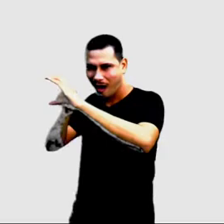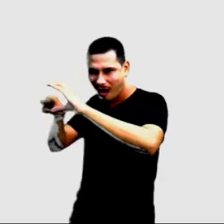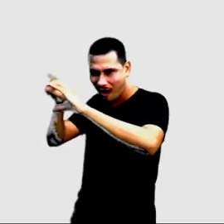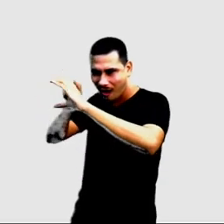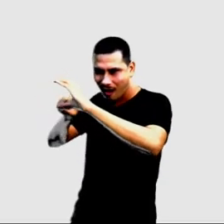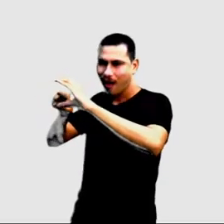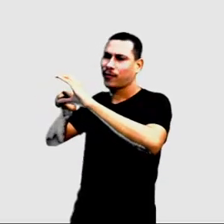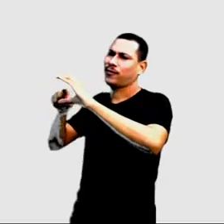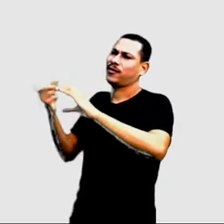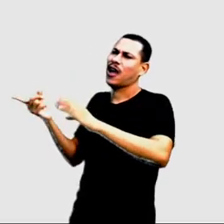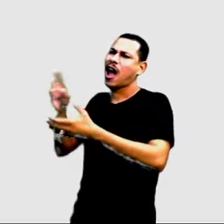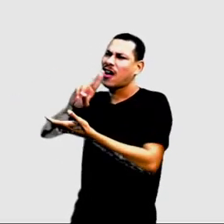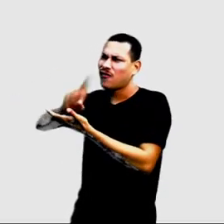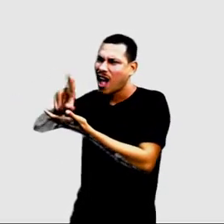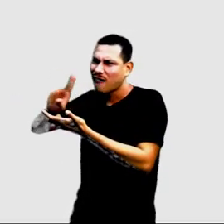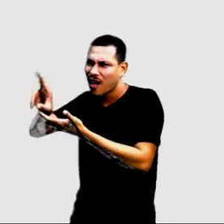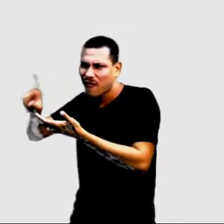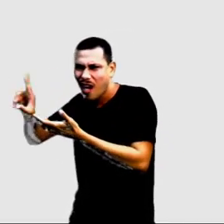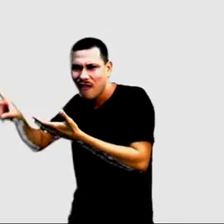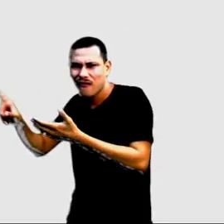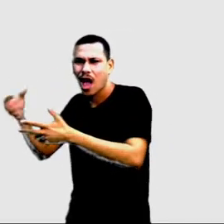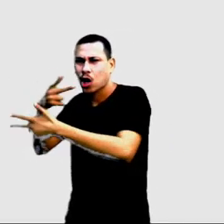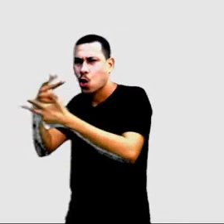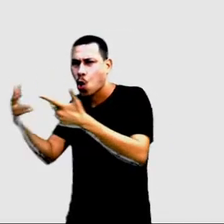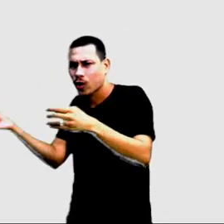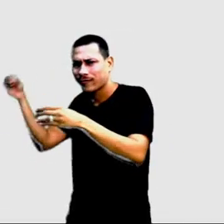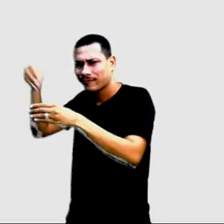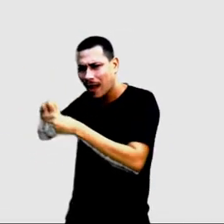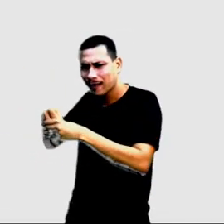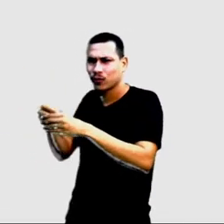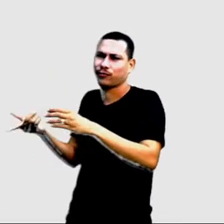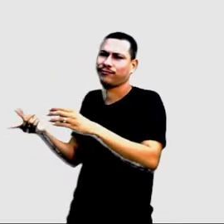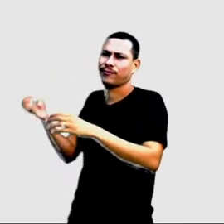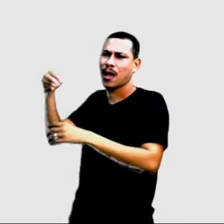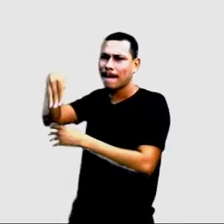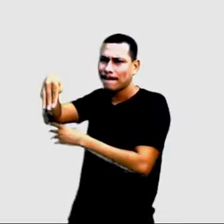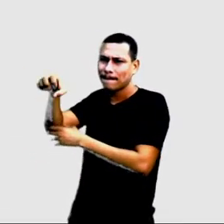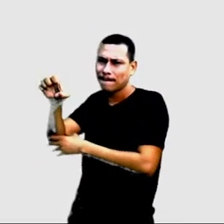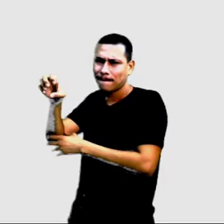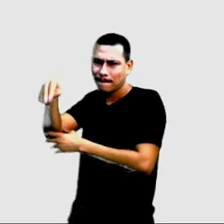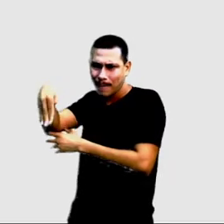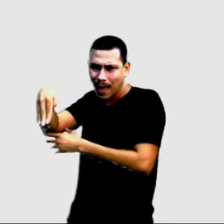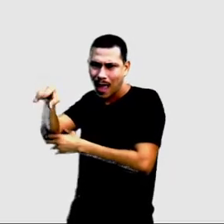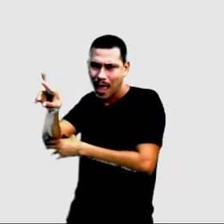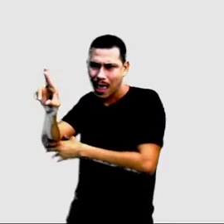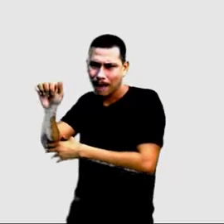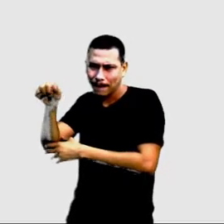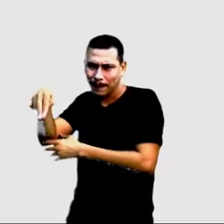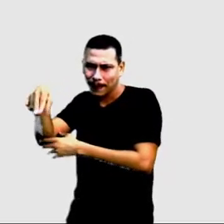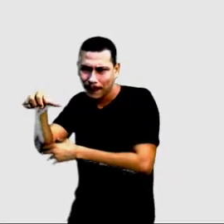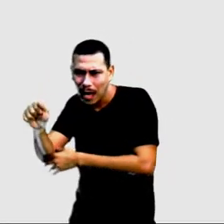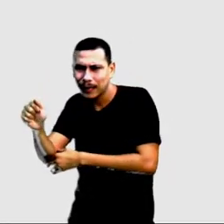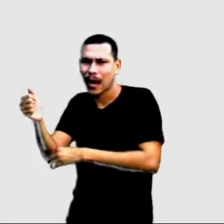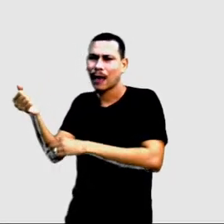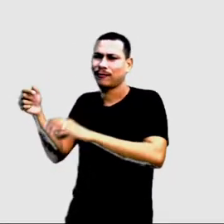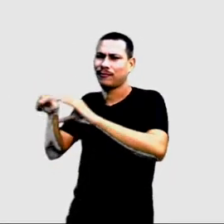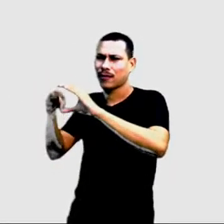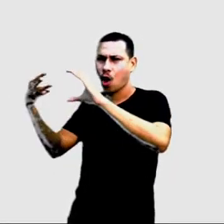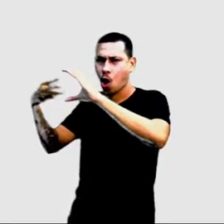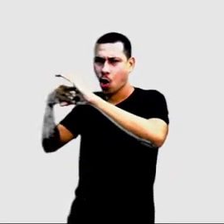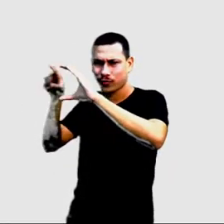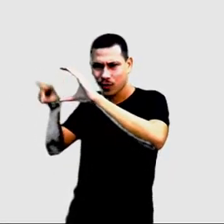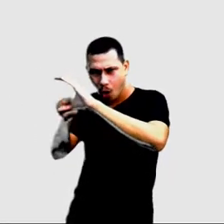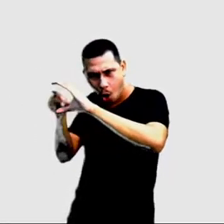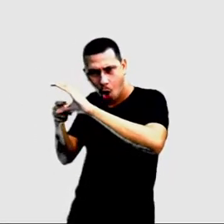apresenta nessa imagem, né? Temos membrana, temos citoplasma, temos o núcleo, e esse núcleo é